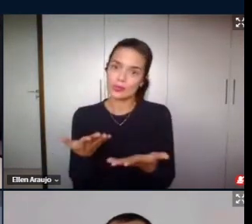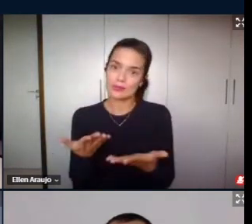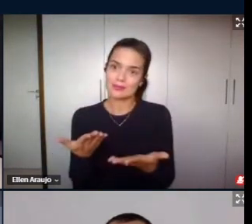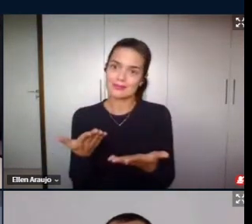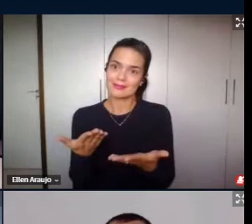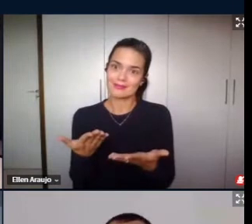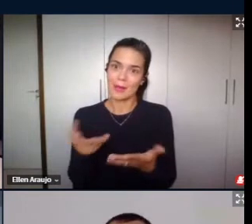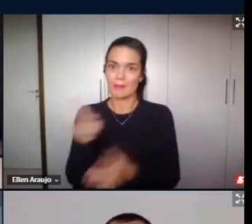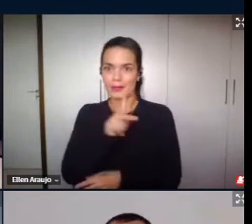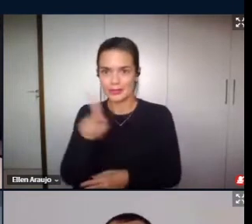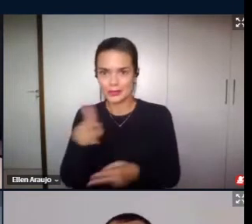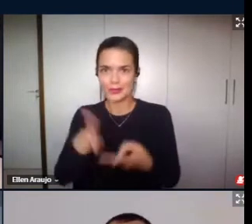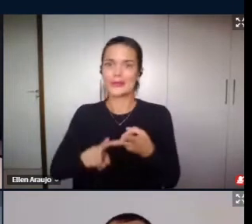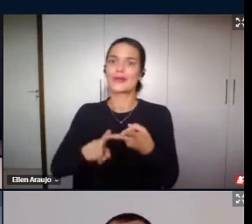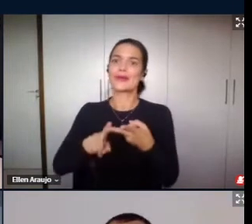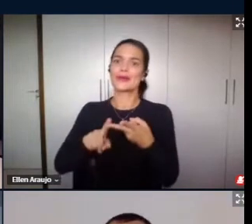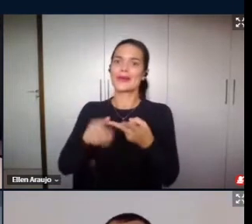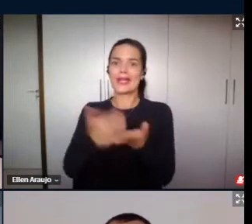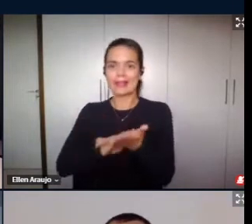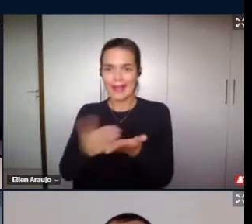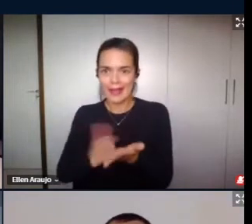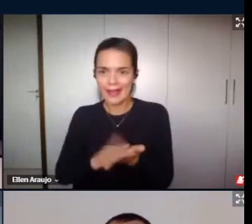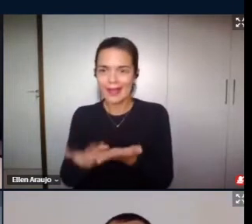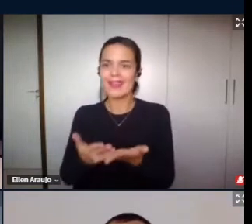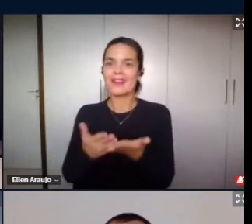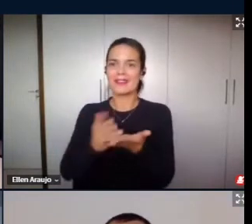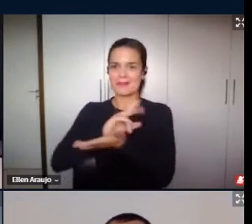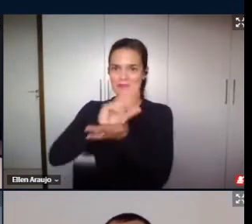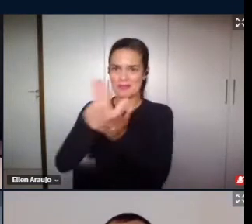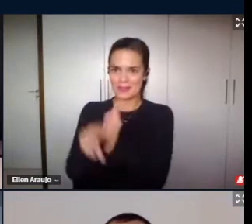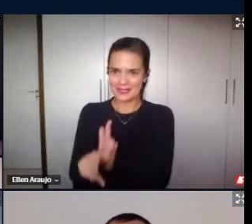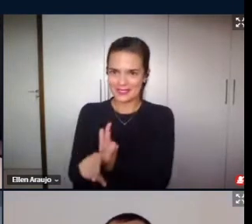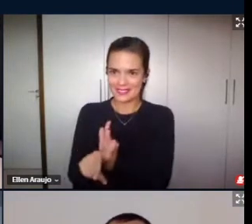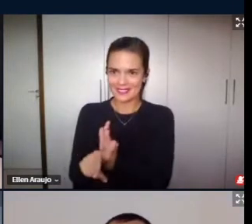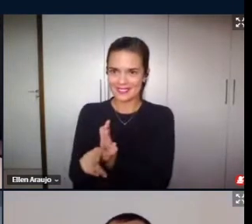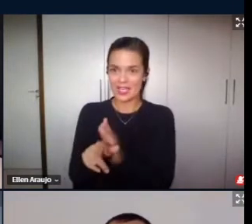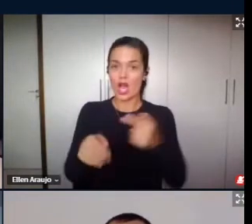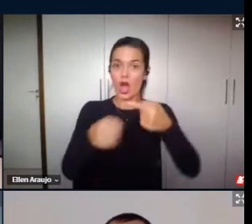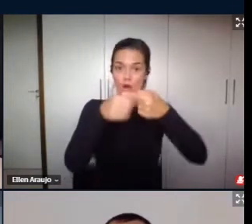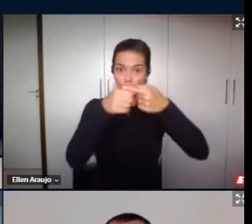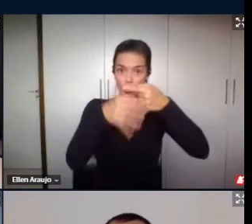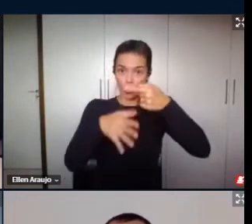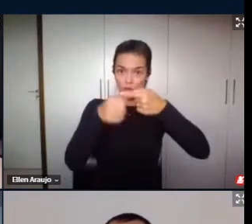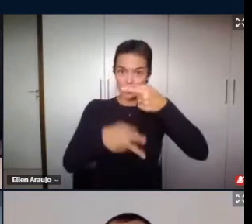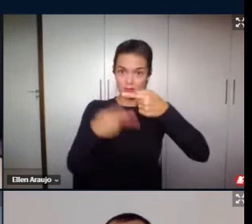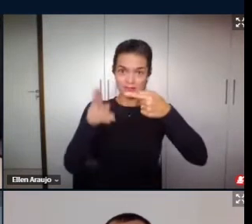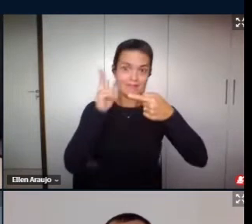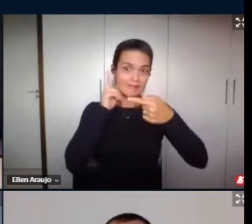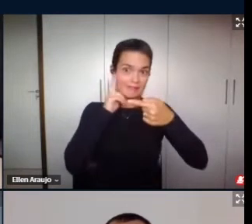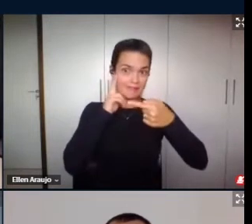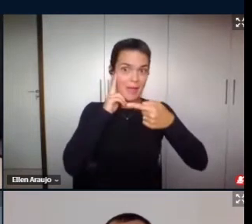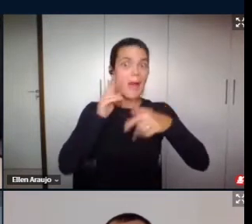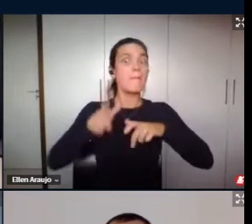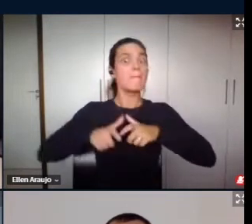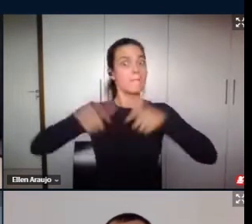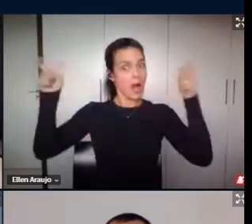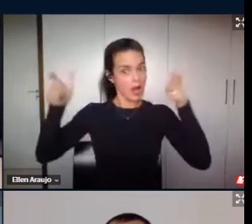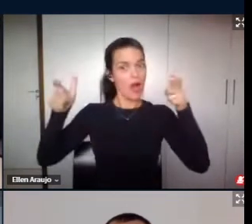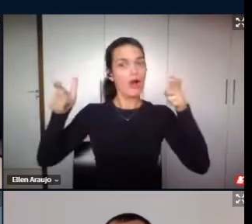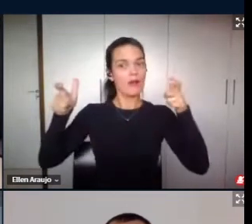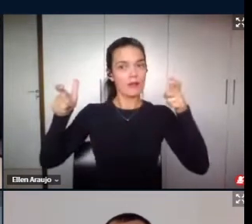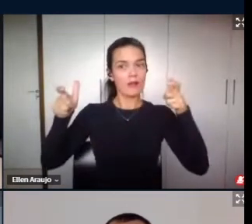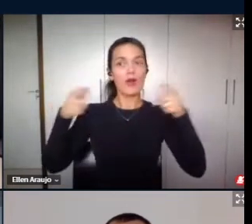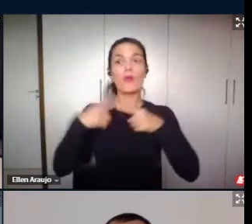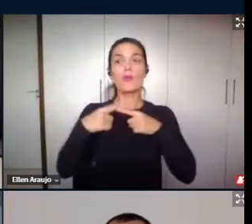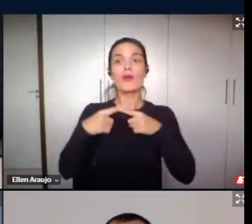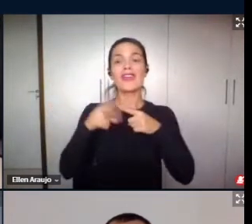só. A abrangência do glossário do professor Alex é ainda maior e amplia as